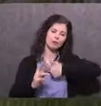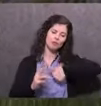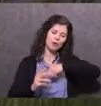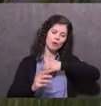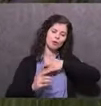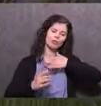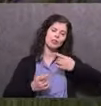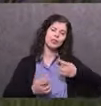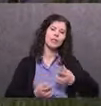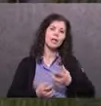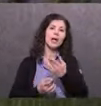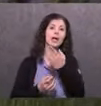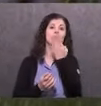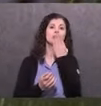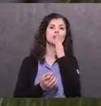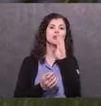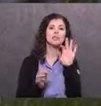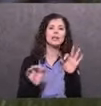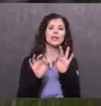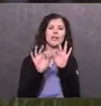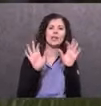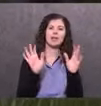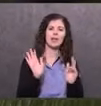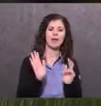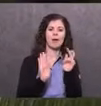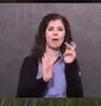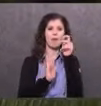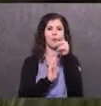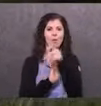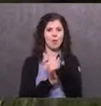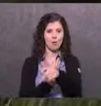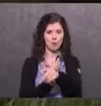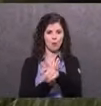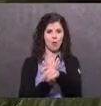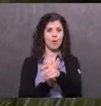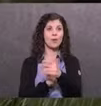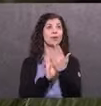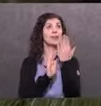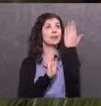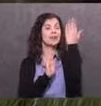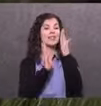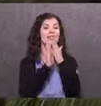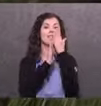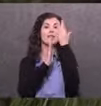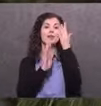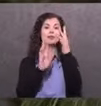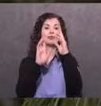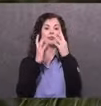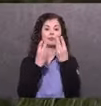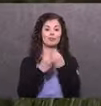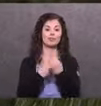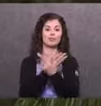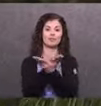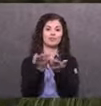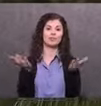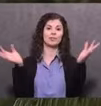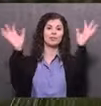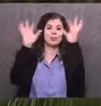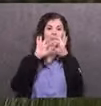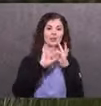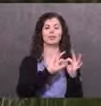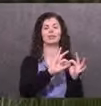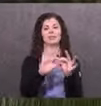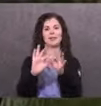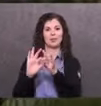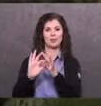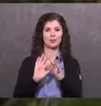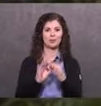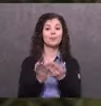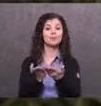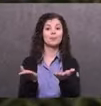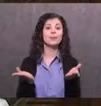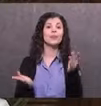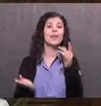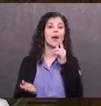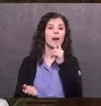Jerusalém Celeste, Ele que é Deus convosco na unidade do Espírito Santo.